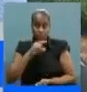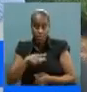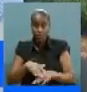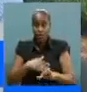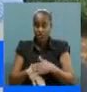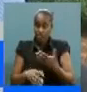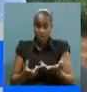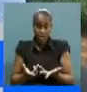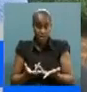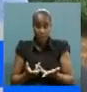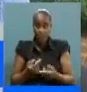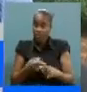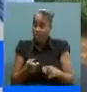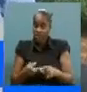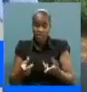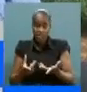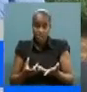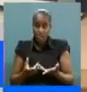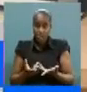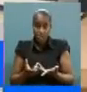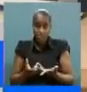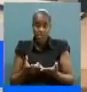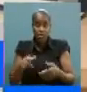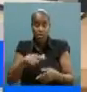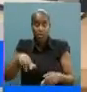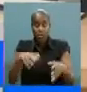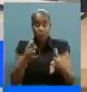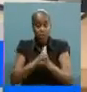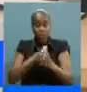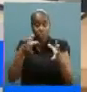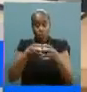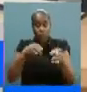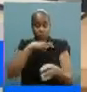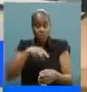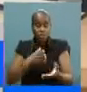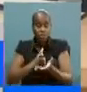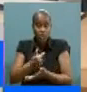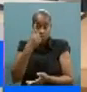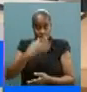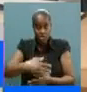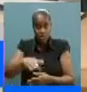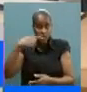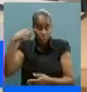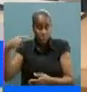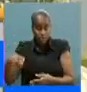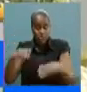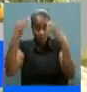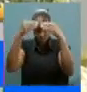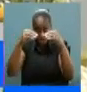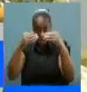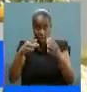em diferentes zonas, beneficiando grupos de famílias. Durante uma semana, especialistas da Embrapa vão ensinar